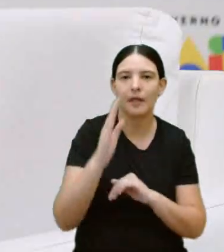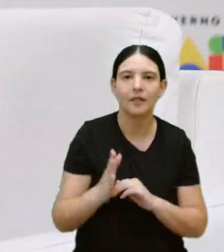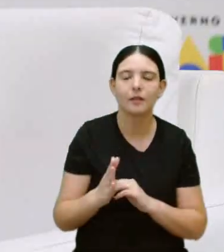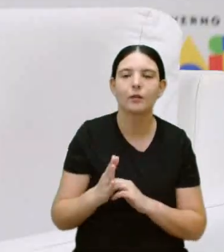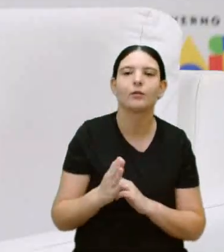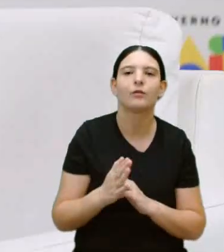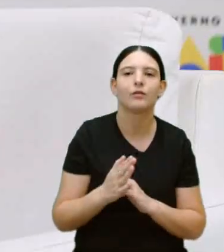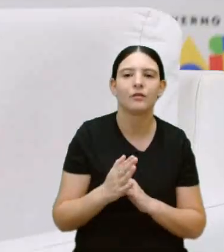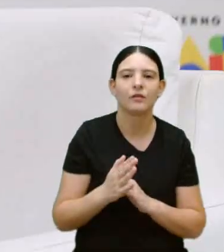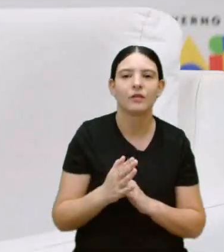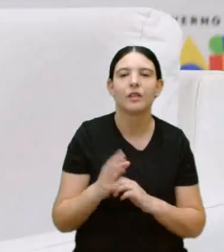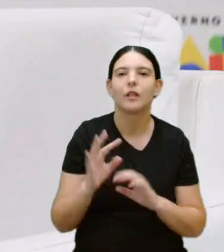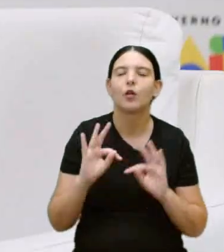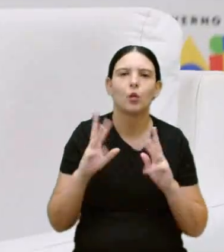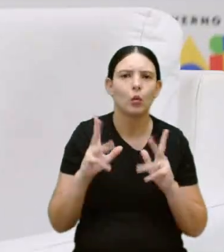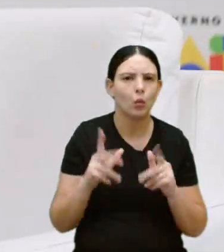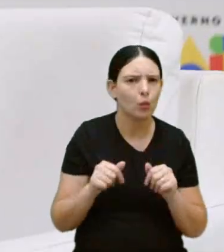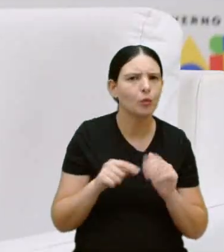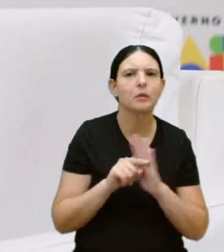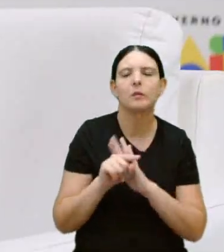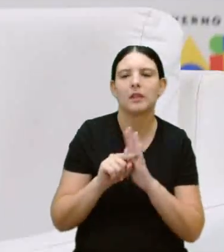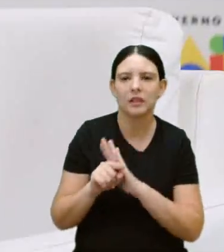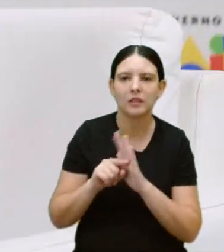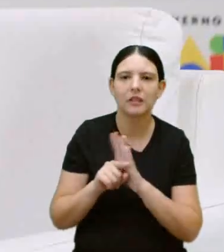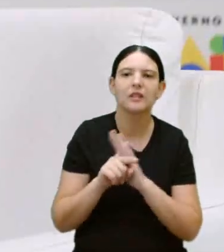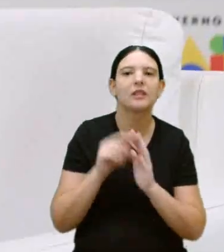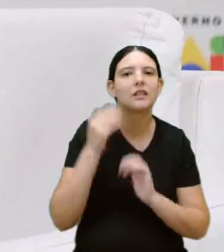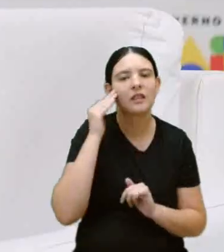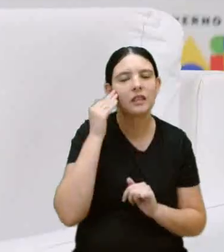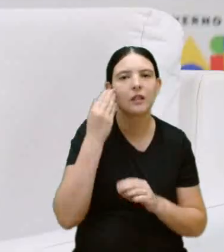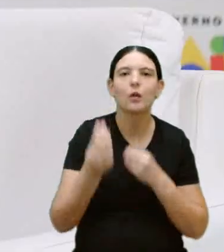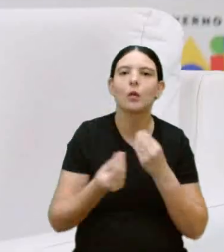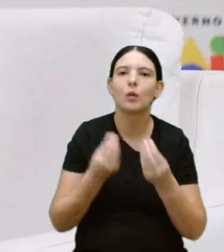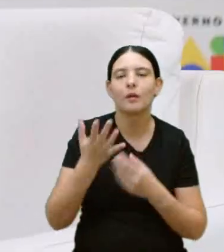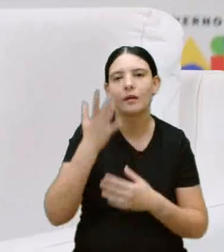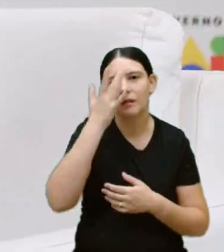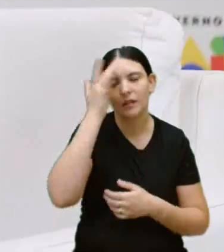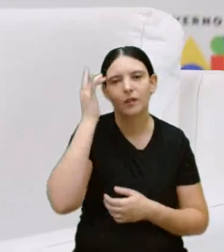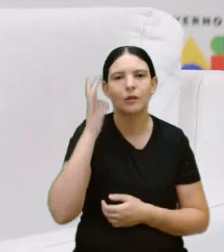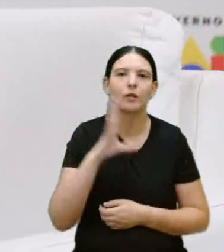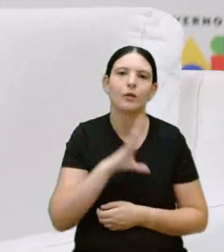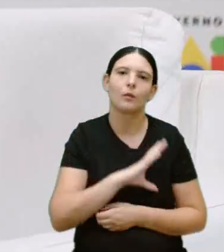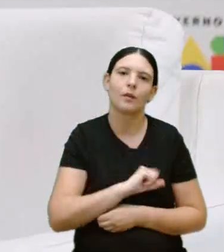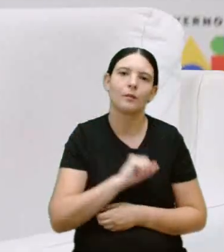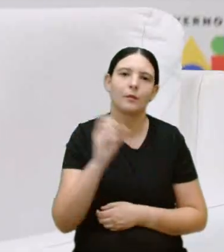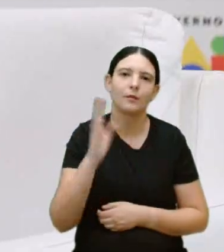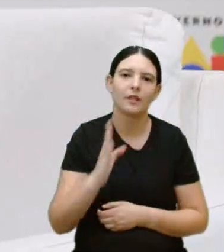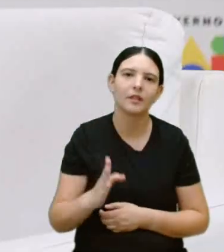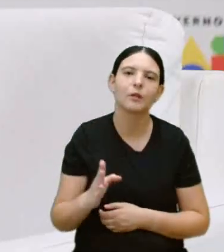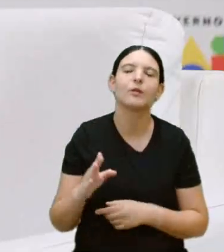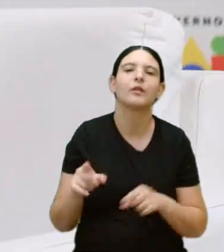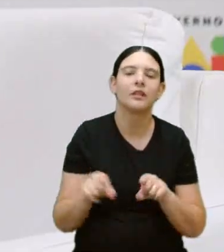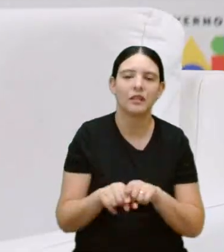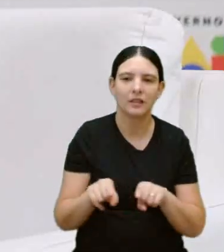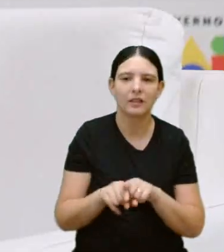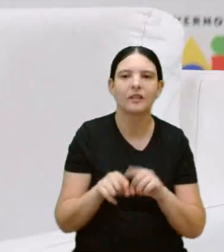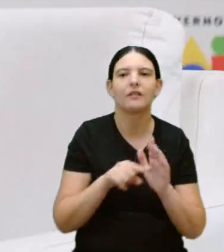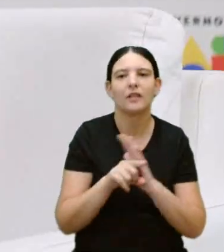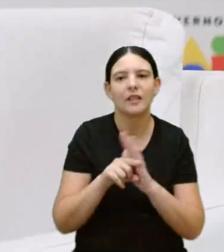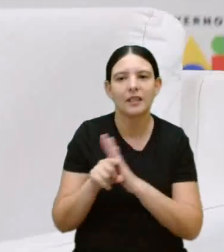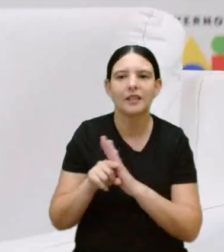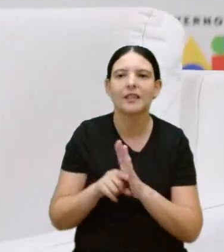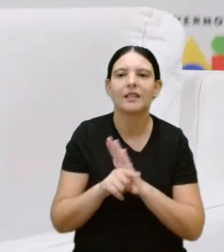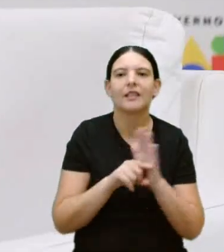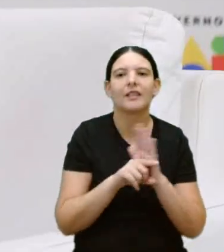todos os protocolos de pesquisa, a gente vai entender como as pessoas amam no Brasil. É uma pesquisa que realmente desse tamanho